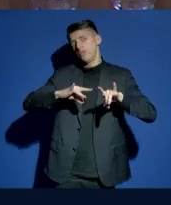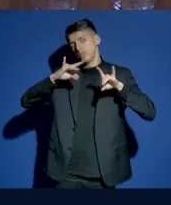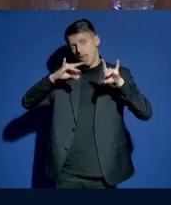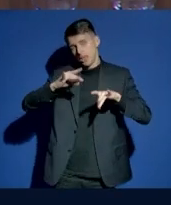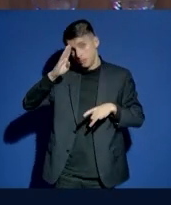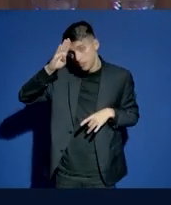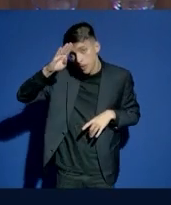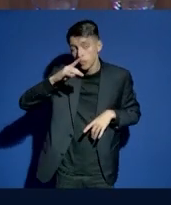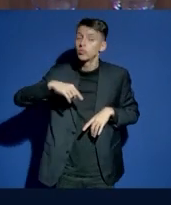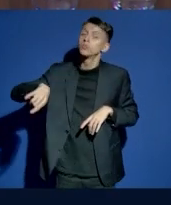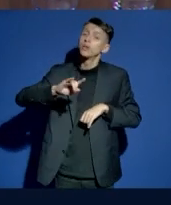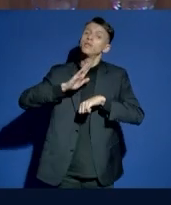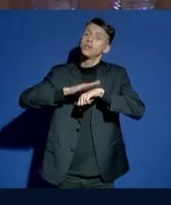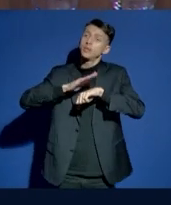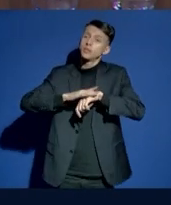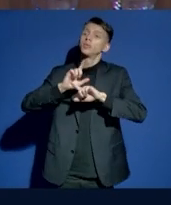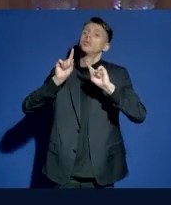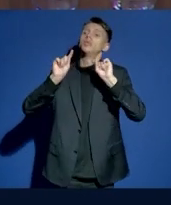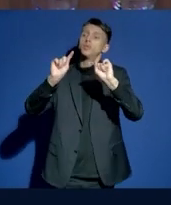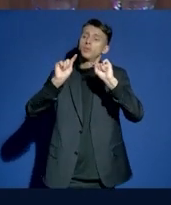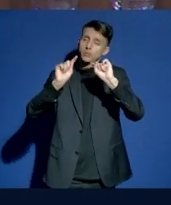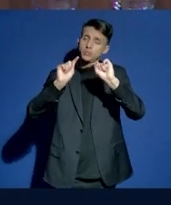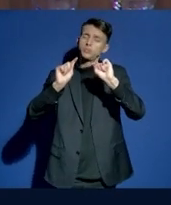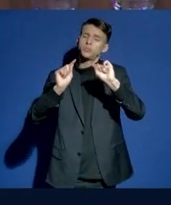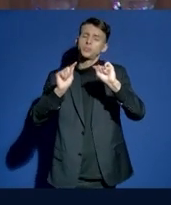principalmente, nós desenvolvemos